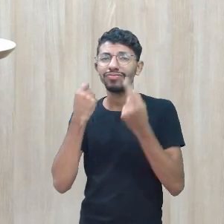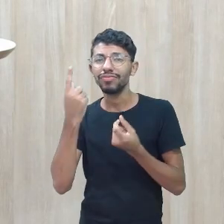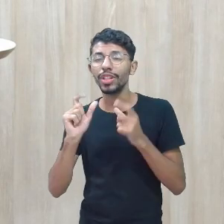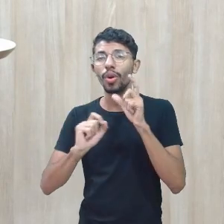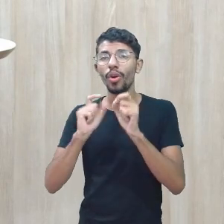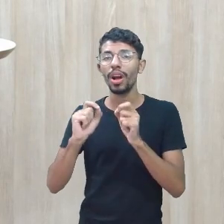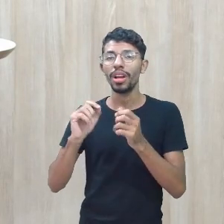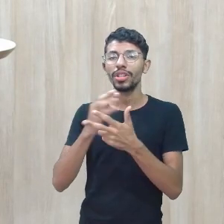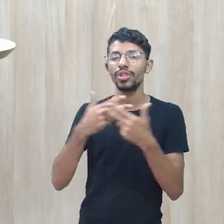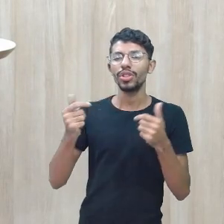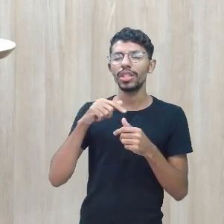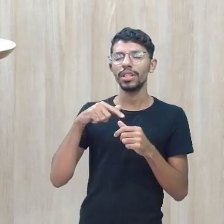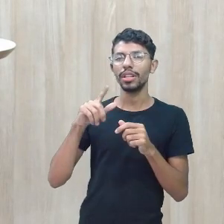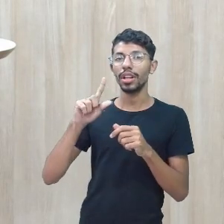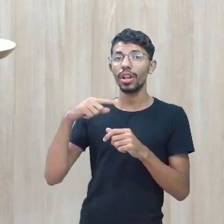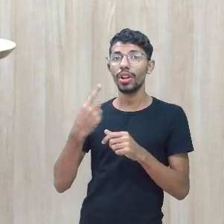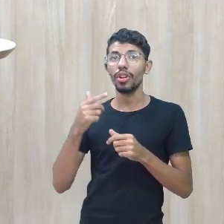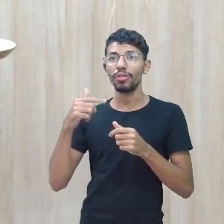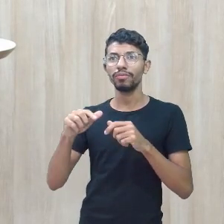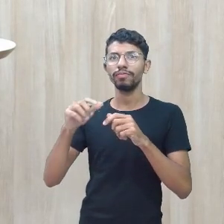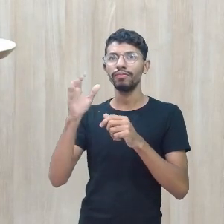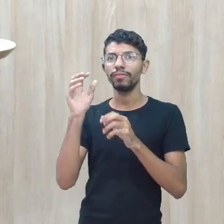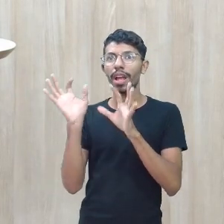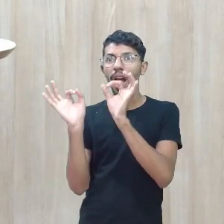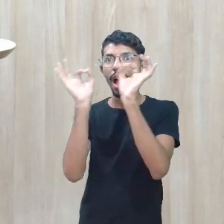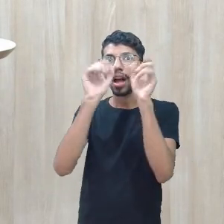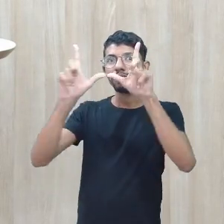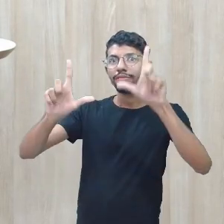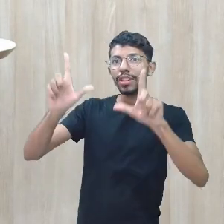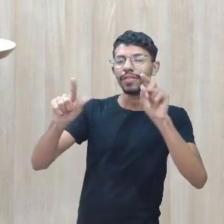TV, assistem num filme e até mesmo em jogos.